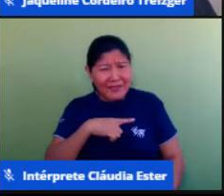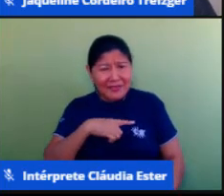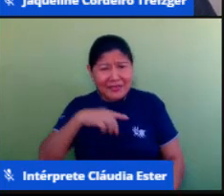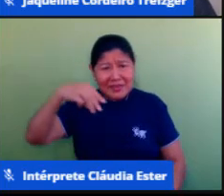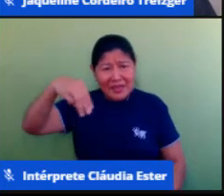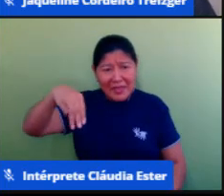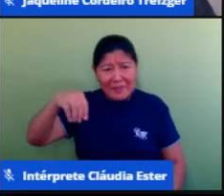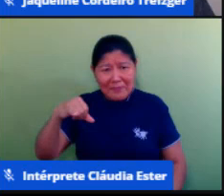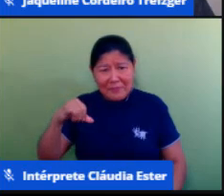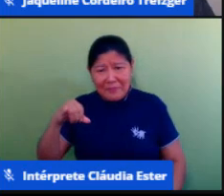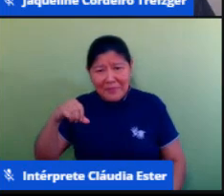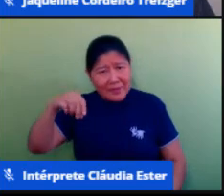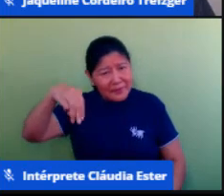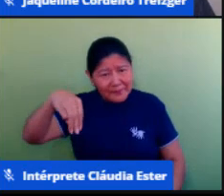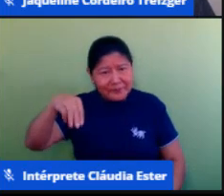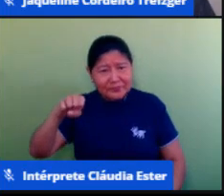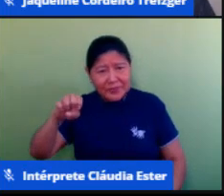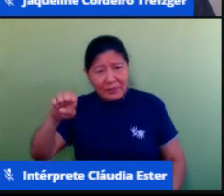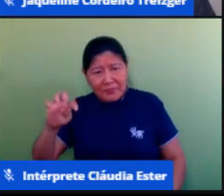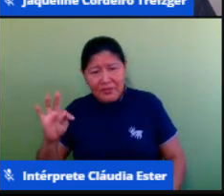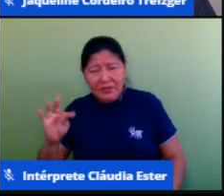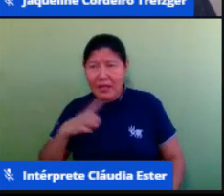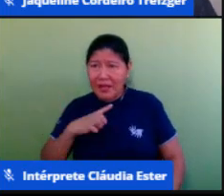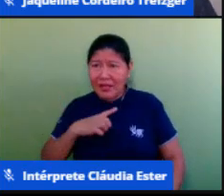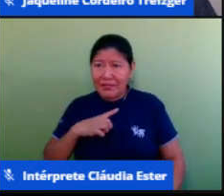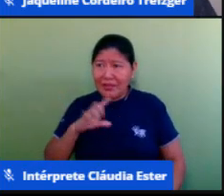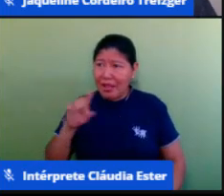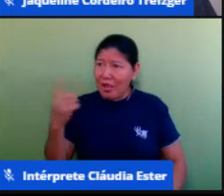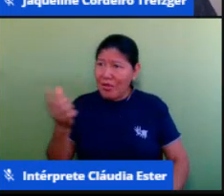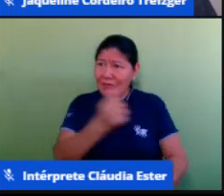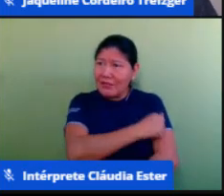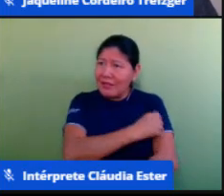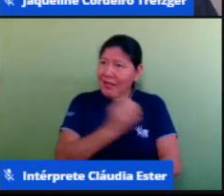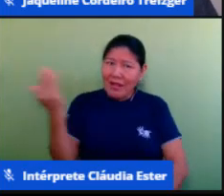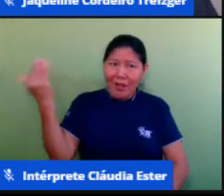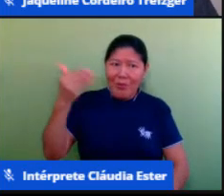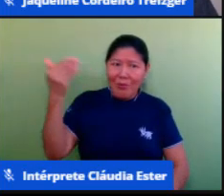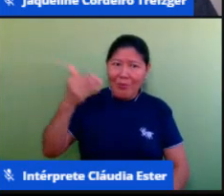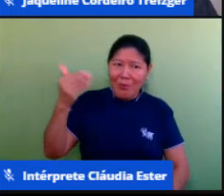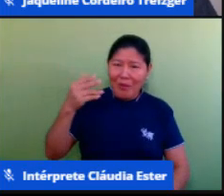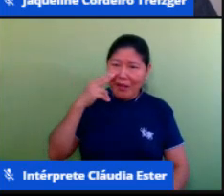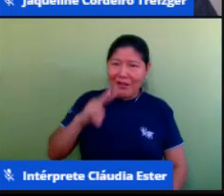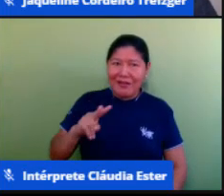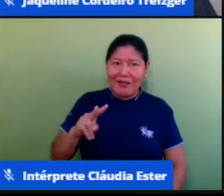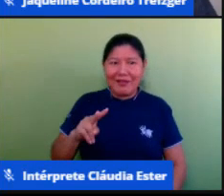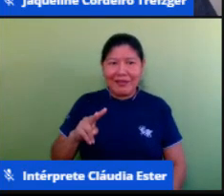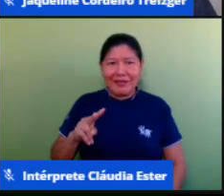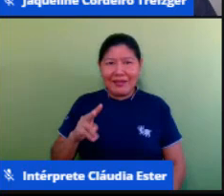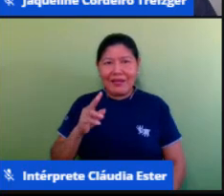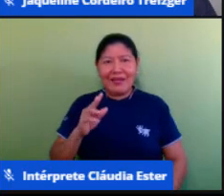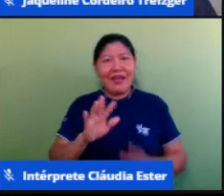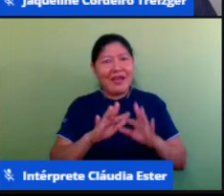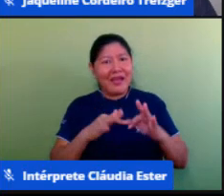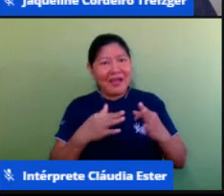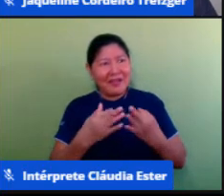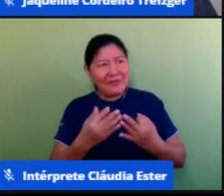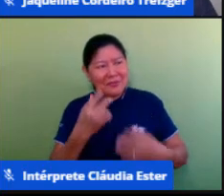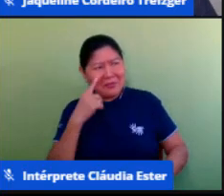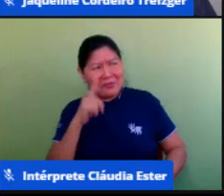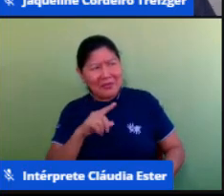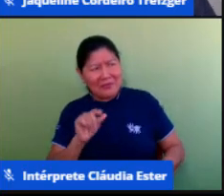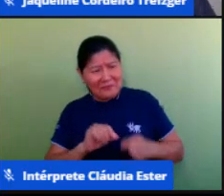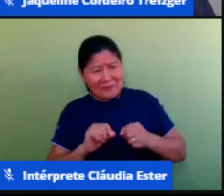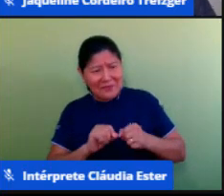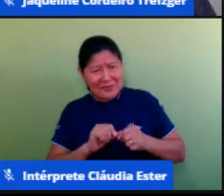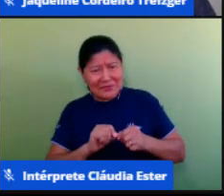para minha sala. Aí até o próprio pai falou assim, eu vim para tua sala porque falaram que você vai fazer Meet. Falei, vou,